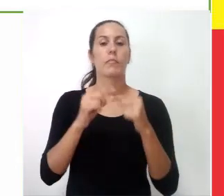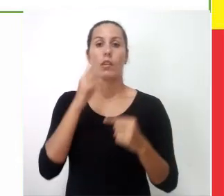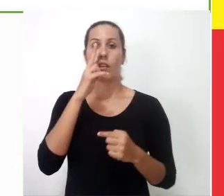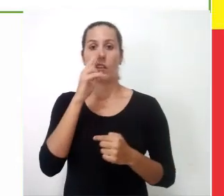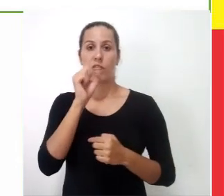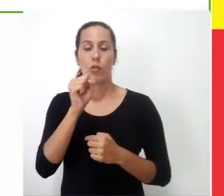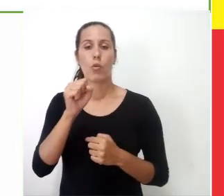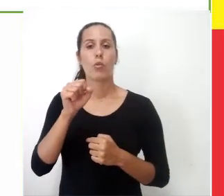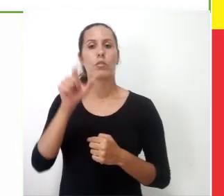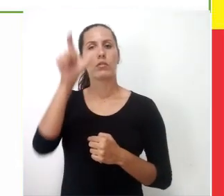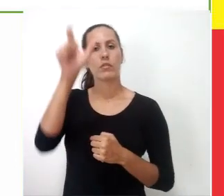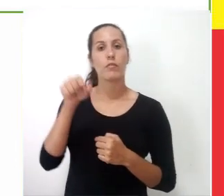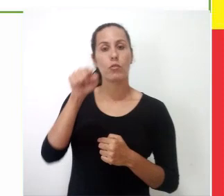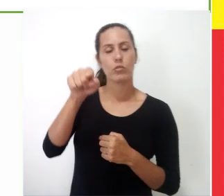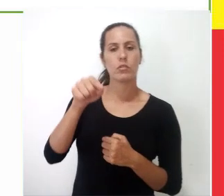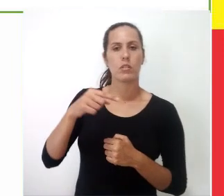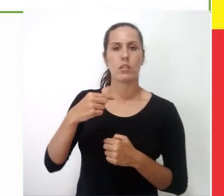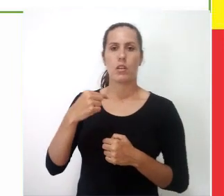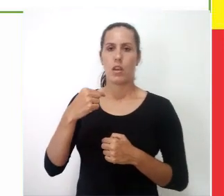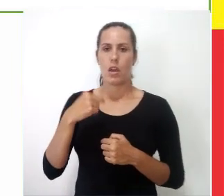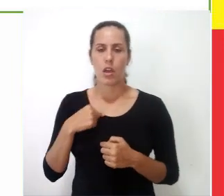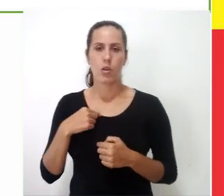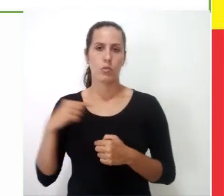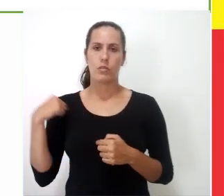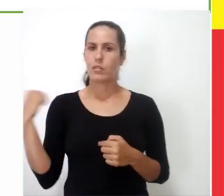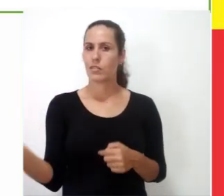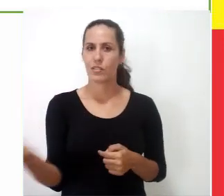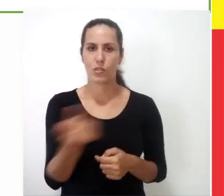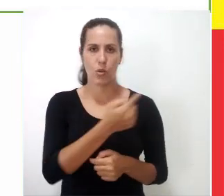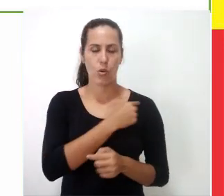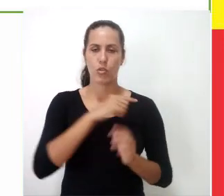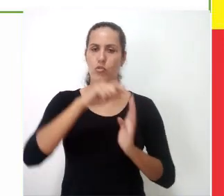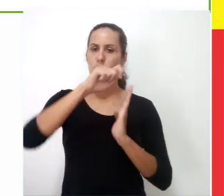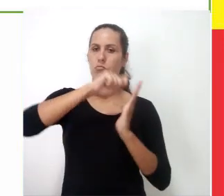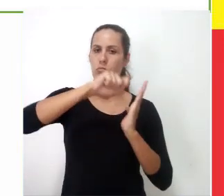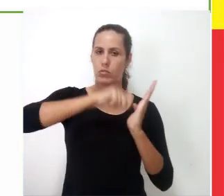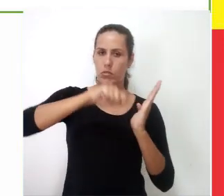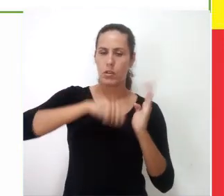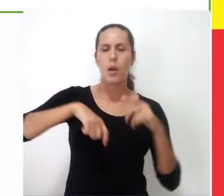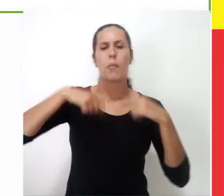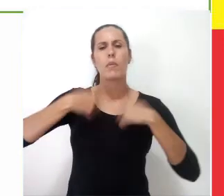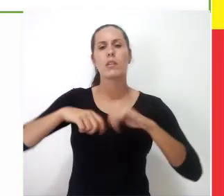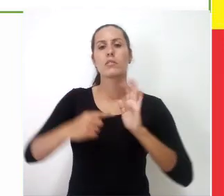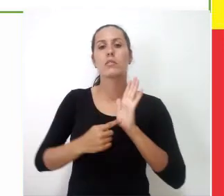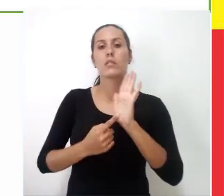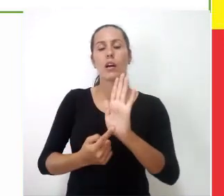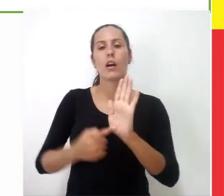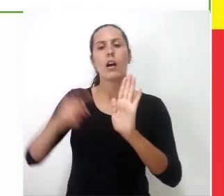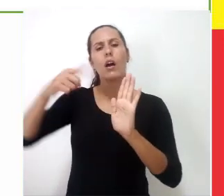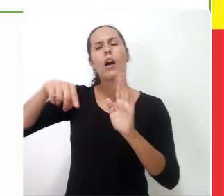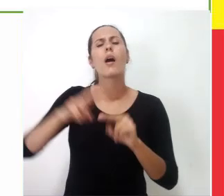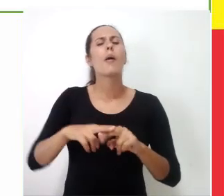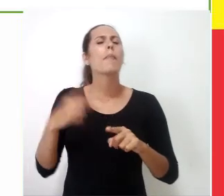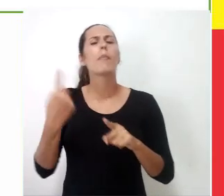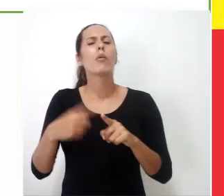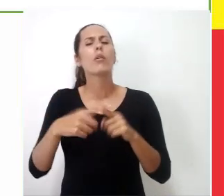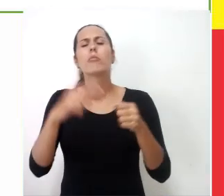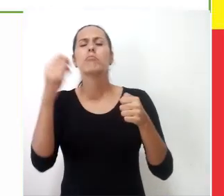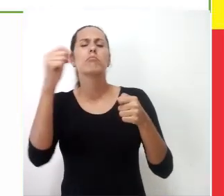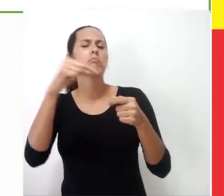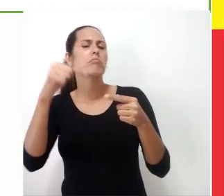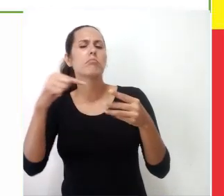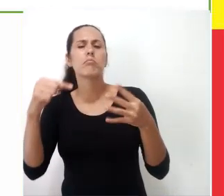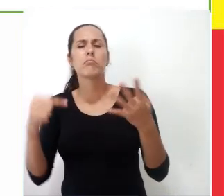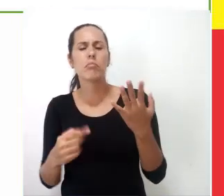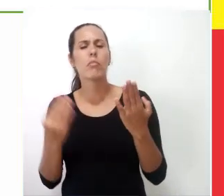e convincentes. O autor, você, eu, nós, certo? Tem de informar ao leitor quais as